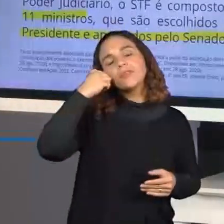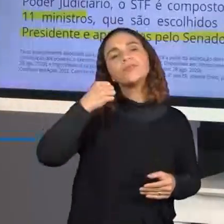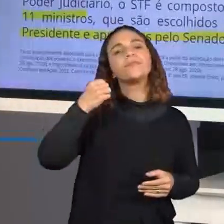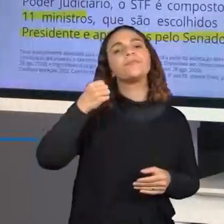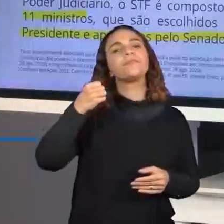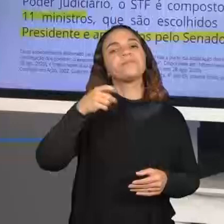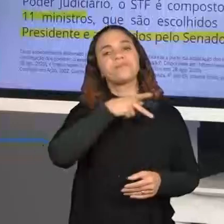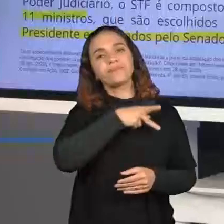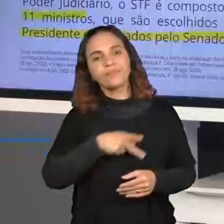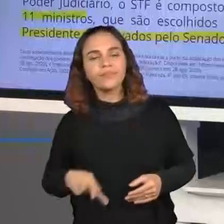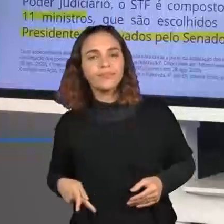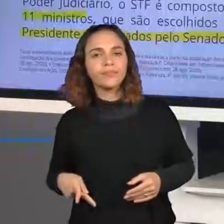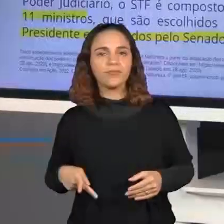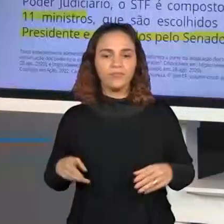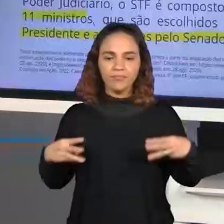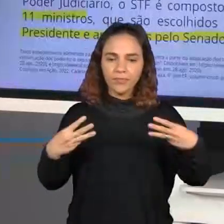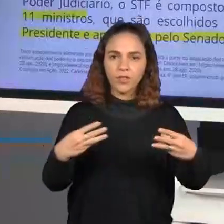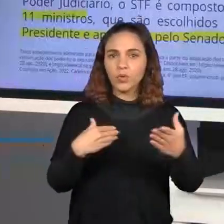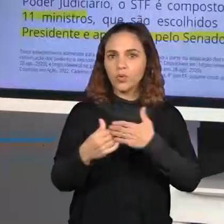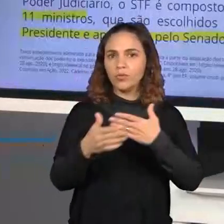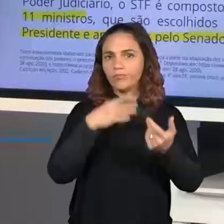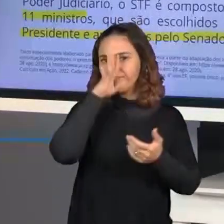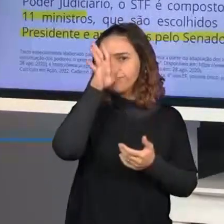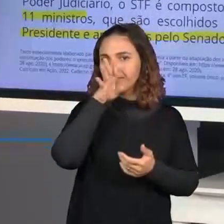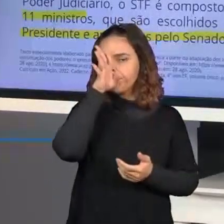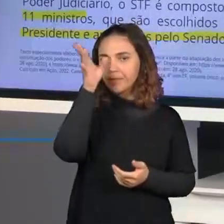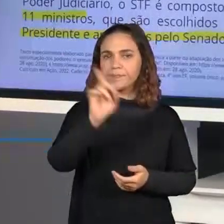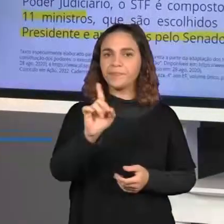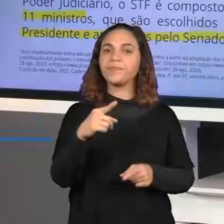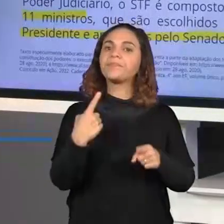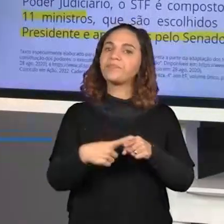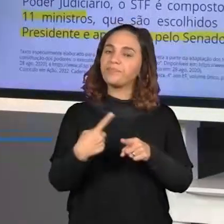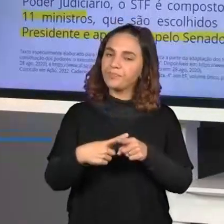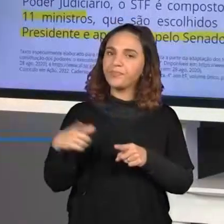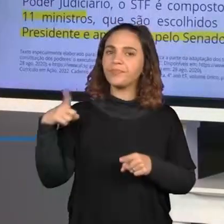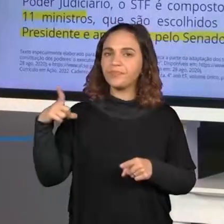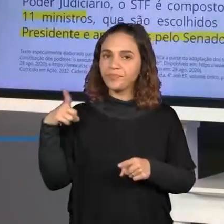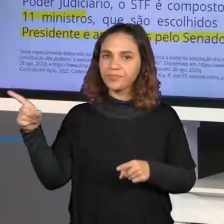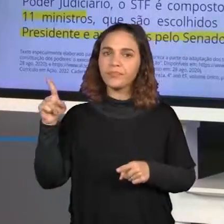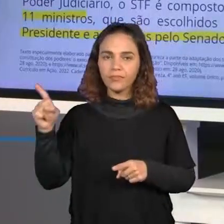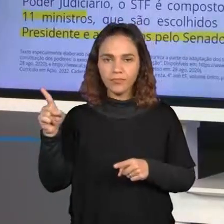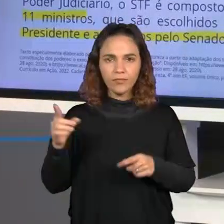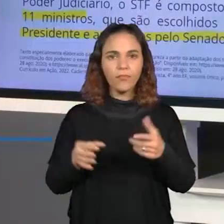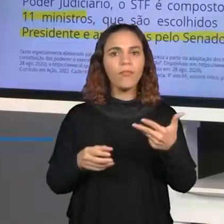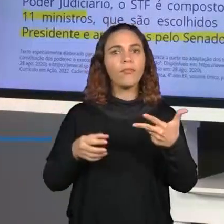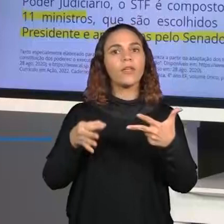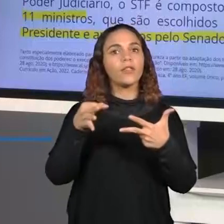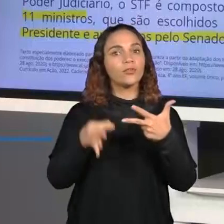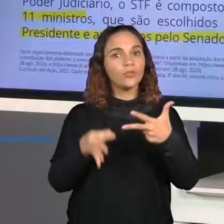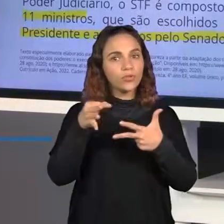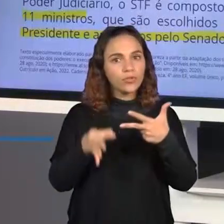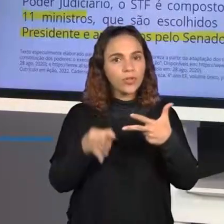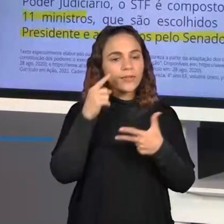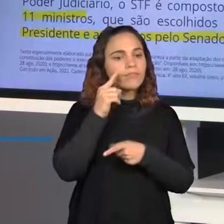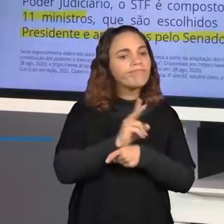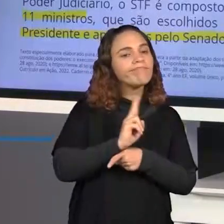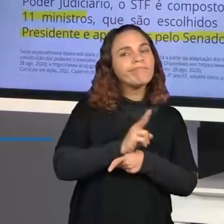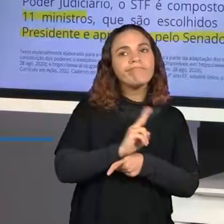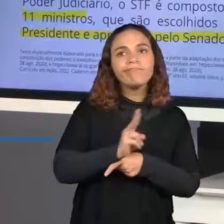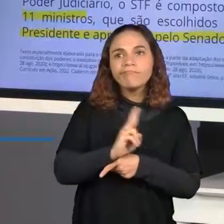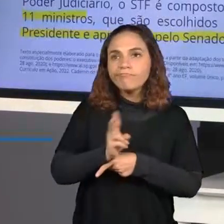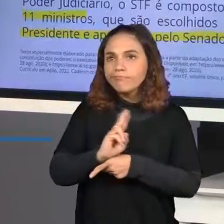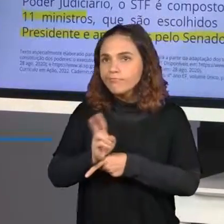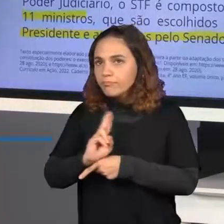os ministros não pode fazer qualquer coisa, porque tem aí esses ministros aí do judiciário que fiscaliza, ajuda